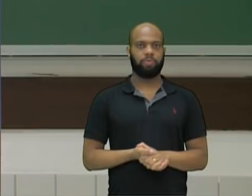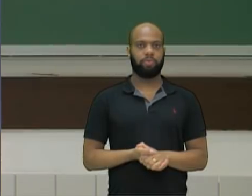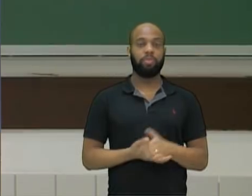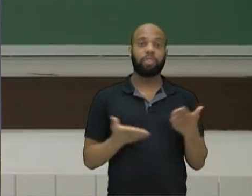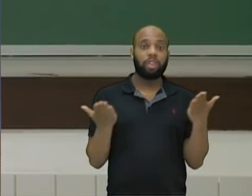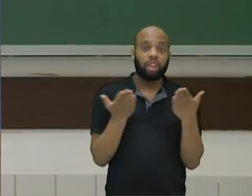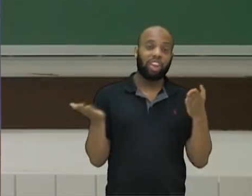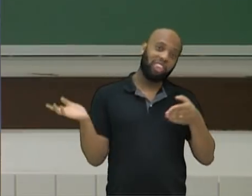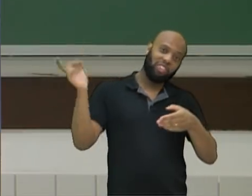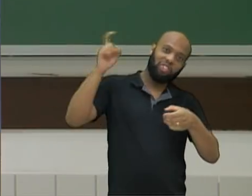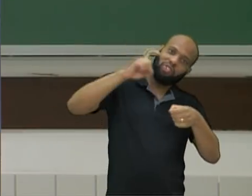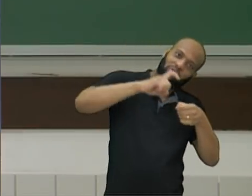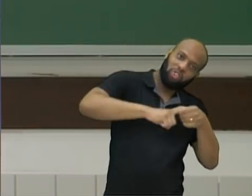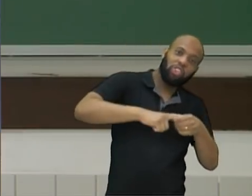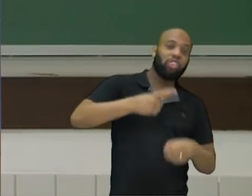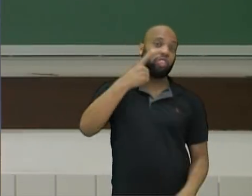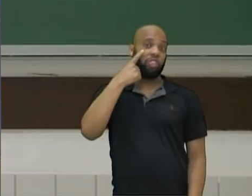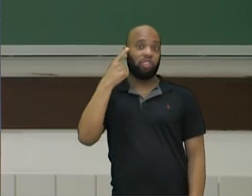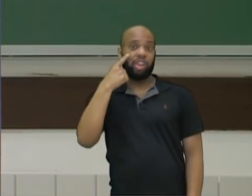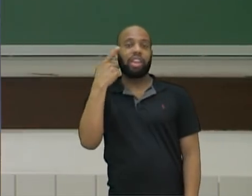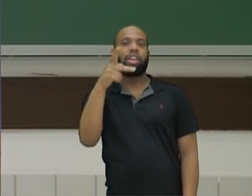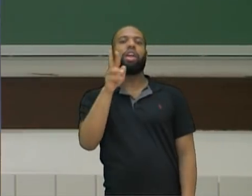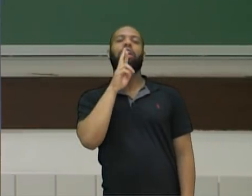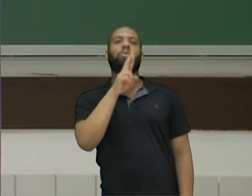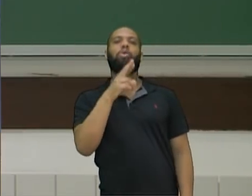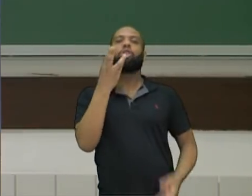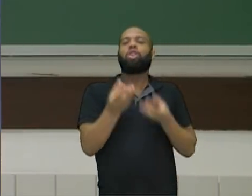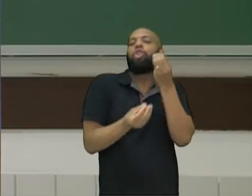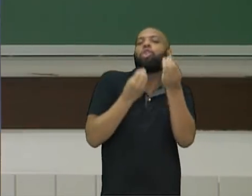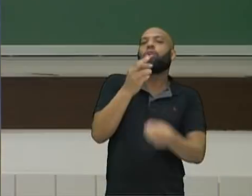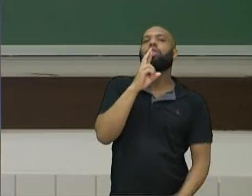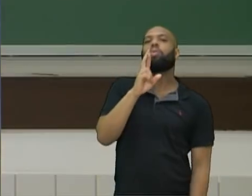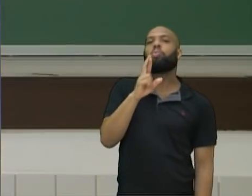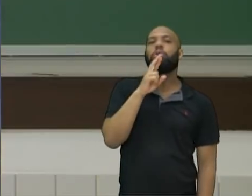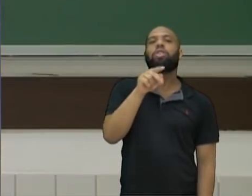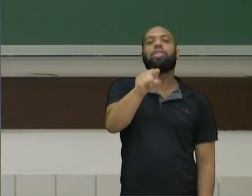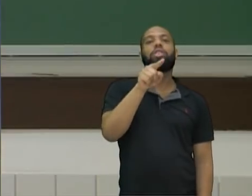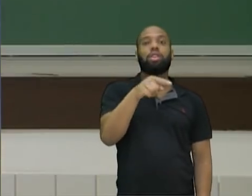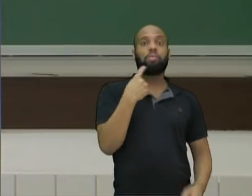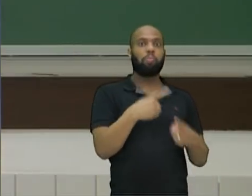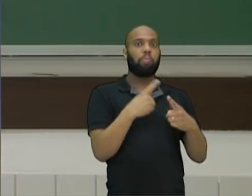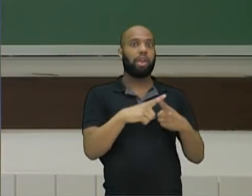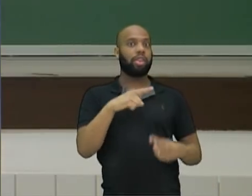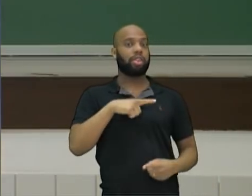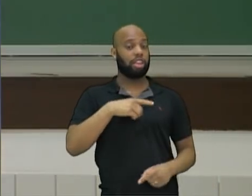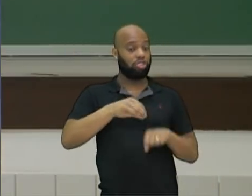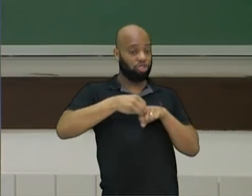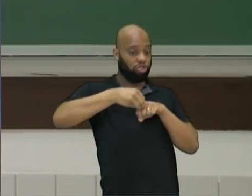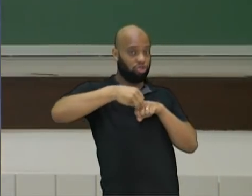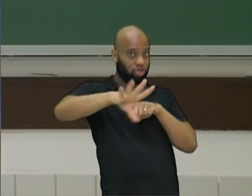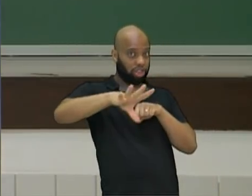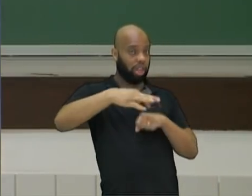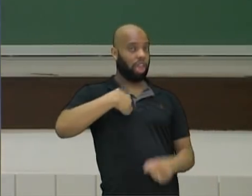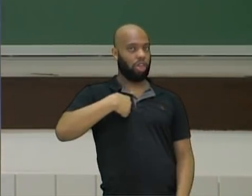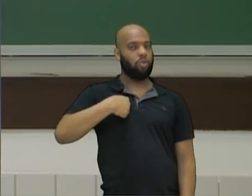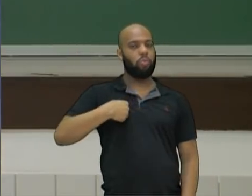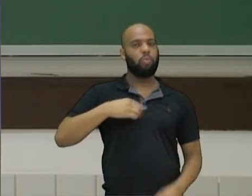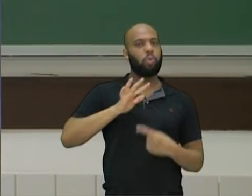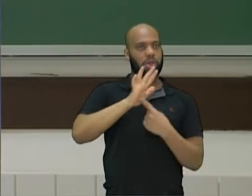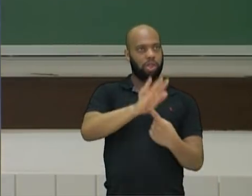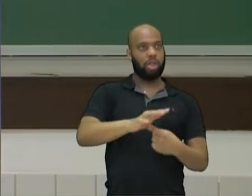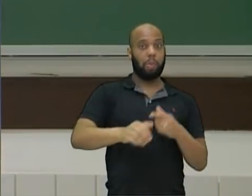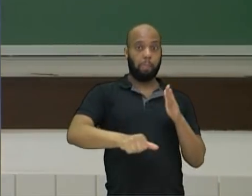Então, voltando, vamos ver lá como é que você resolveu esse exercício, levando em consideração as duas dicas que eu deixei para vocês.